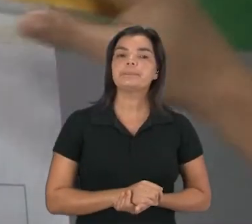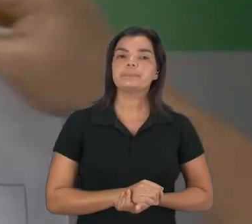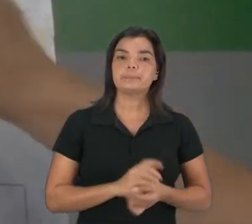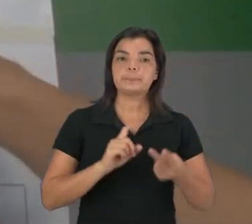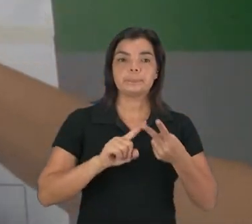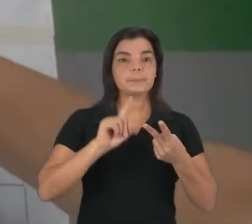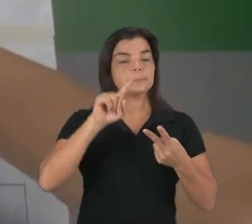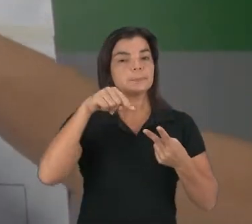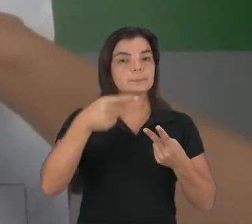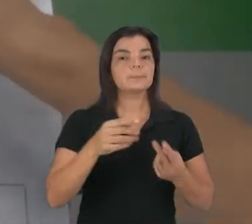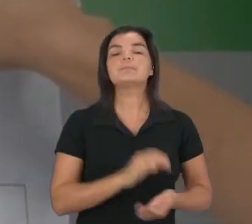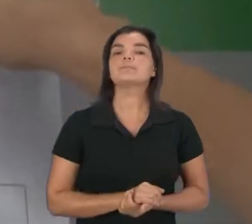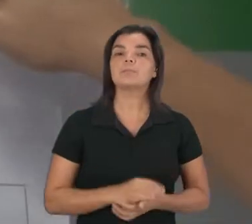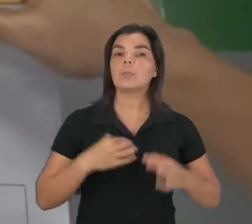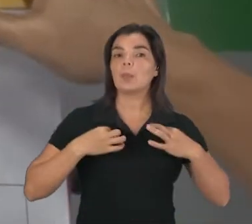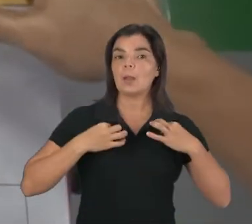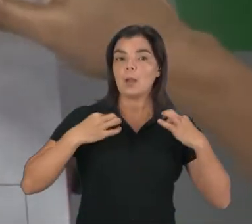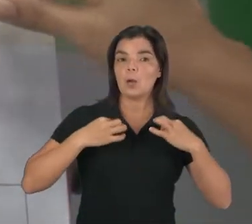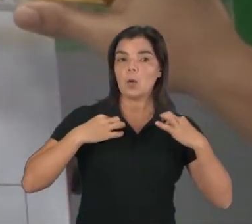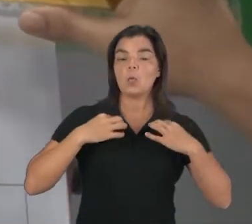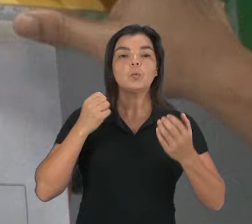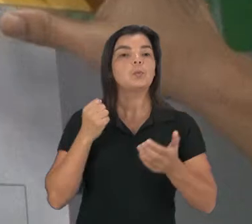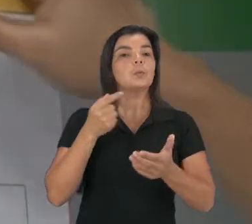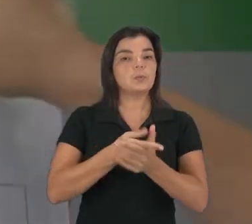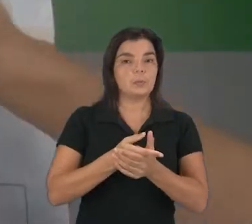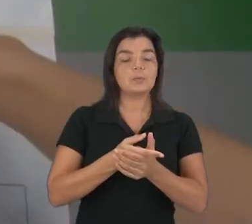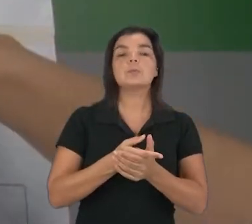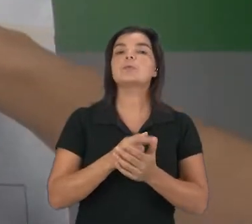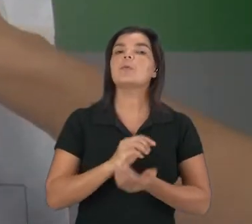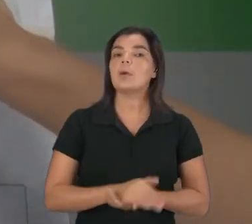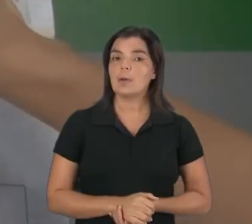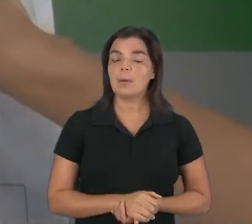próxima frase? A roupa que comprou